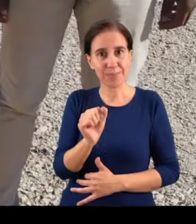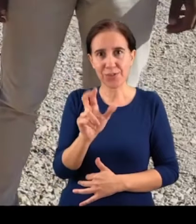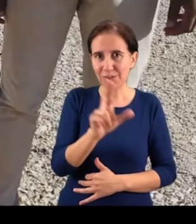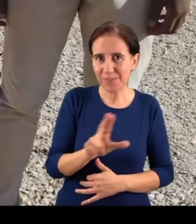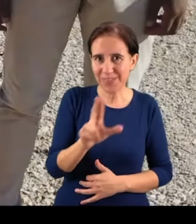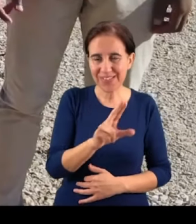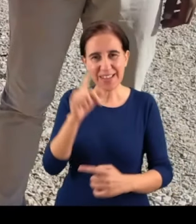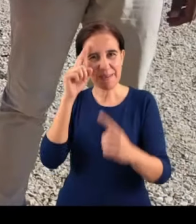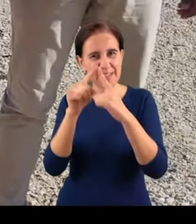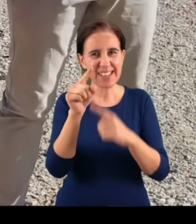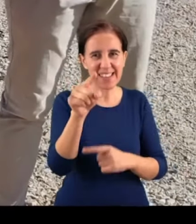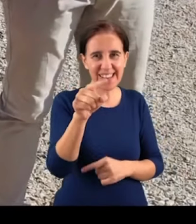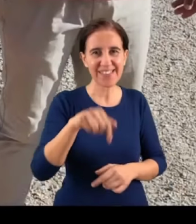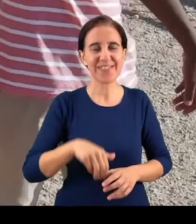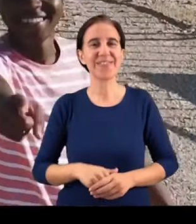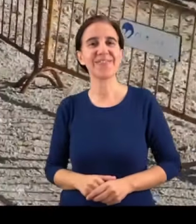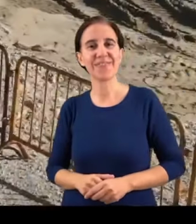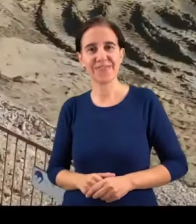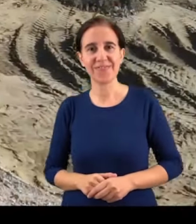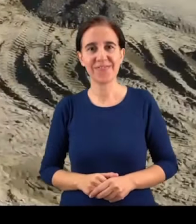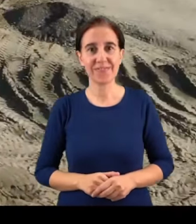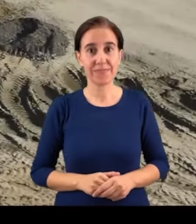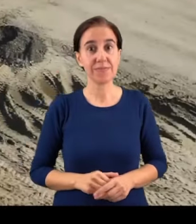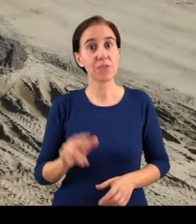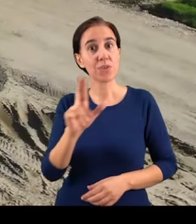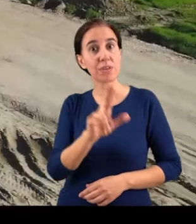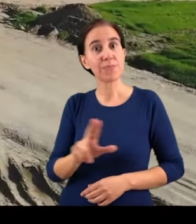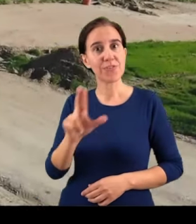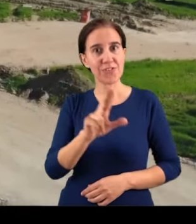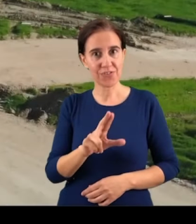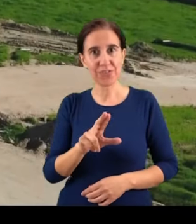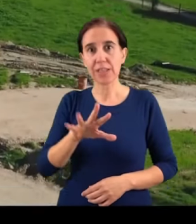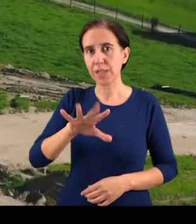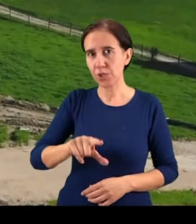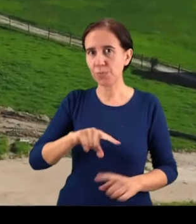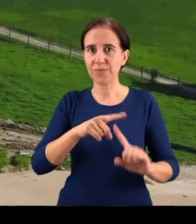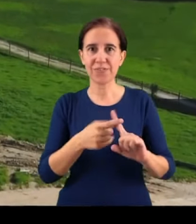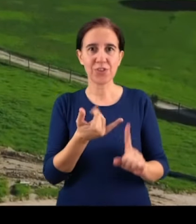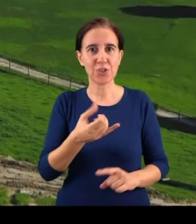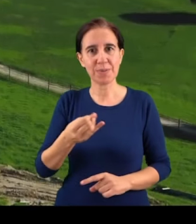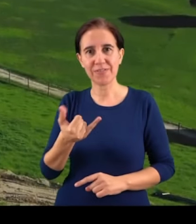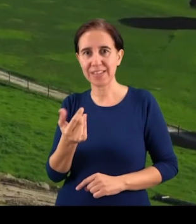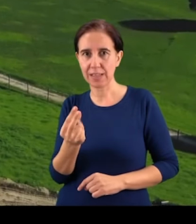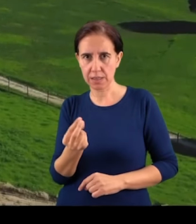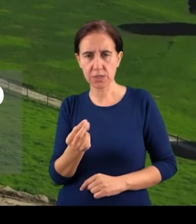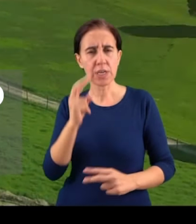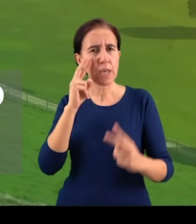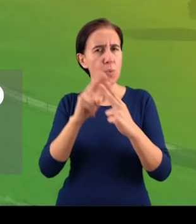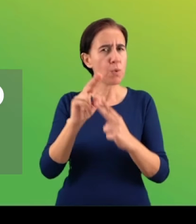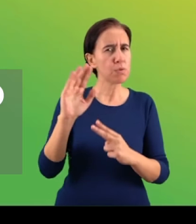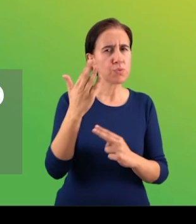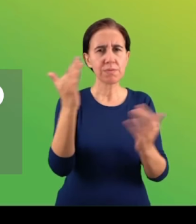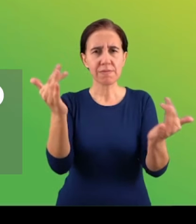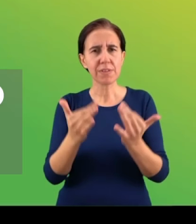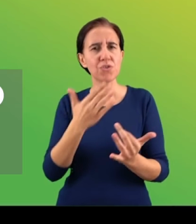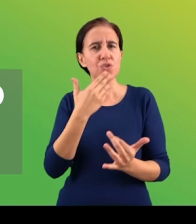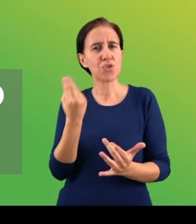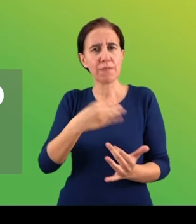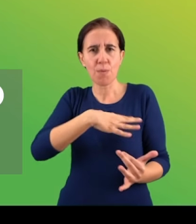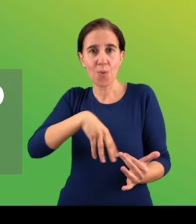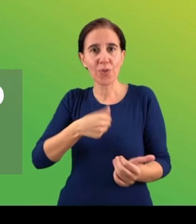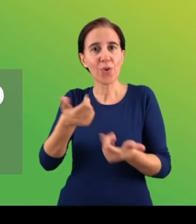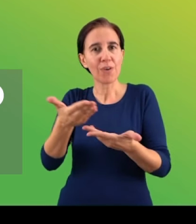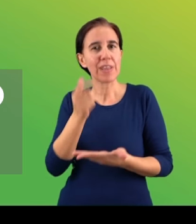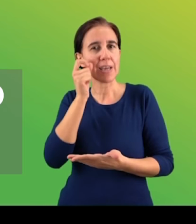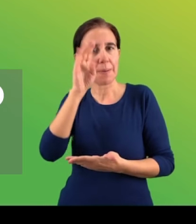Jornada Mundial da Juventude é para ti. Jornada Mundial da Juventude de Lisboa 2023. O maior encontro de jovens do mundo a